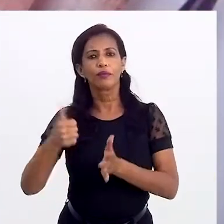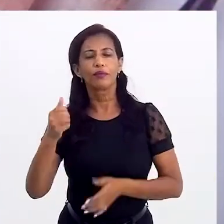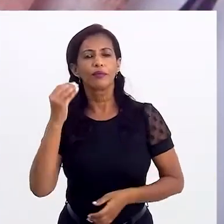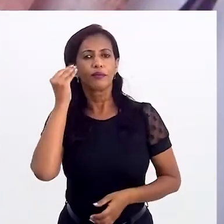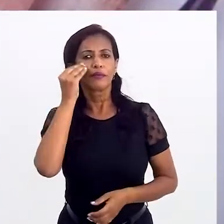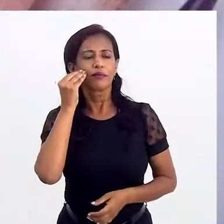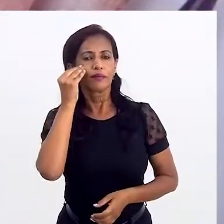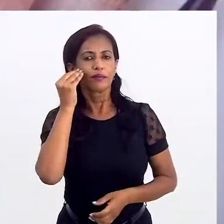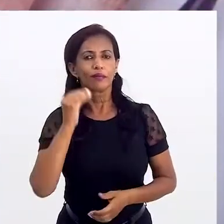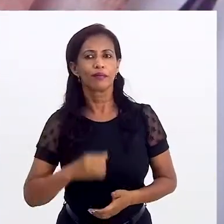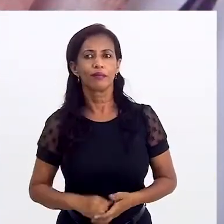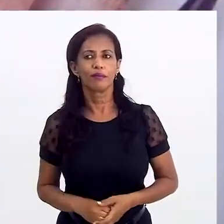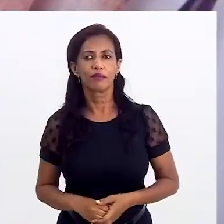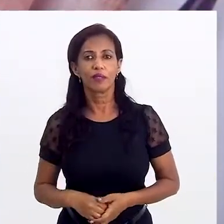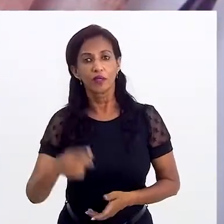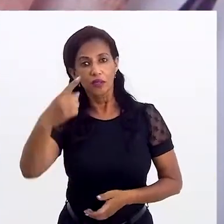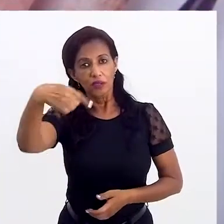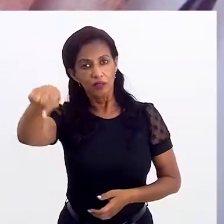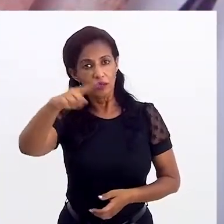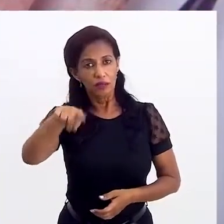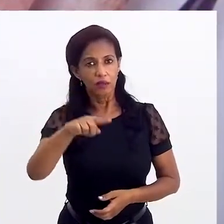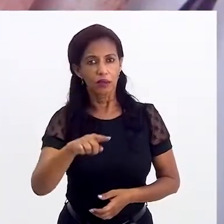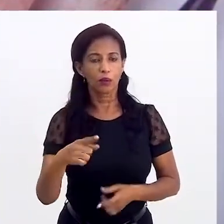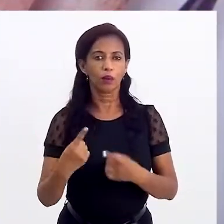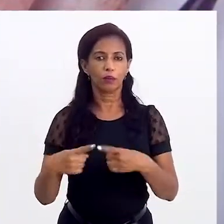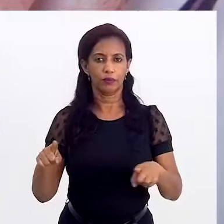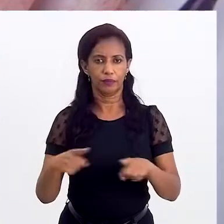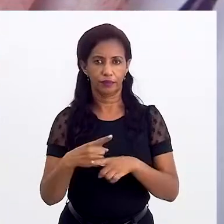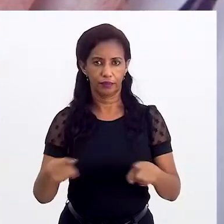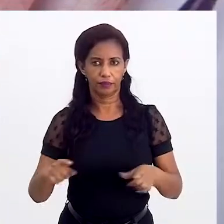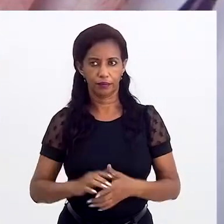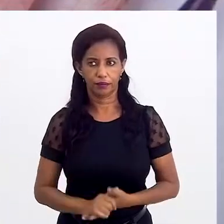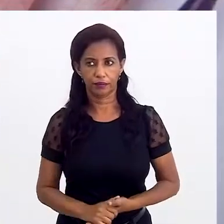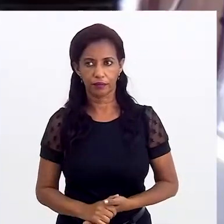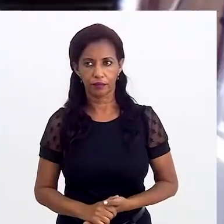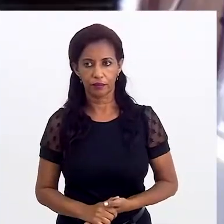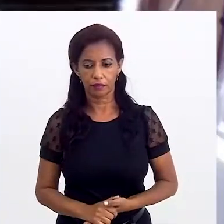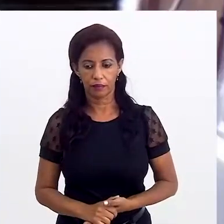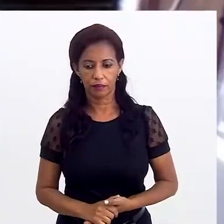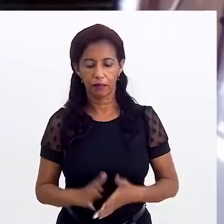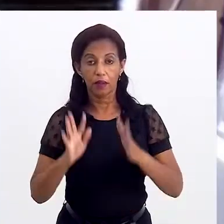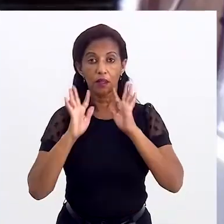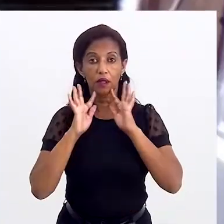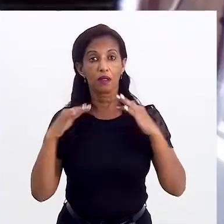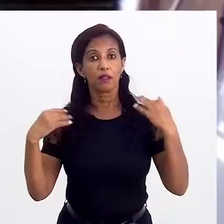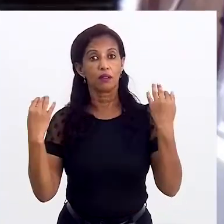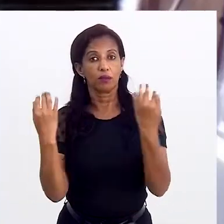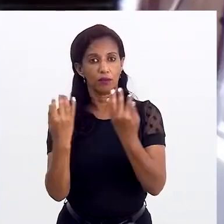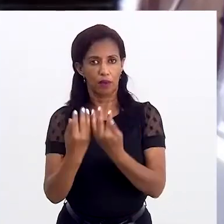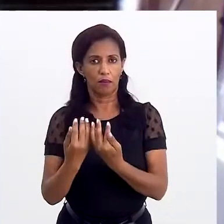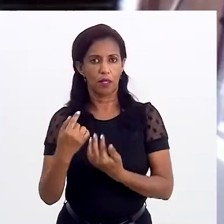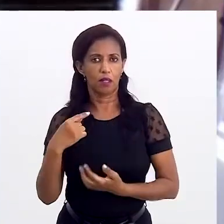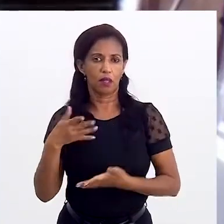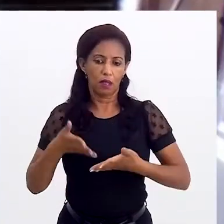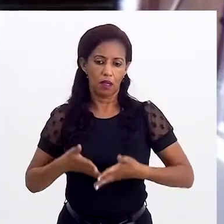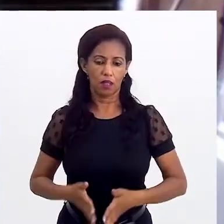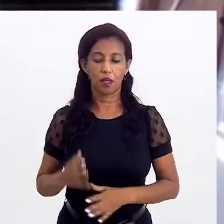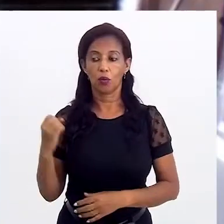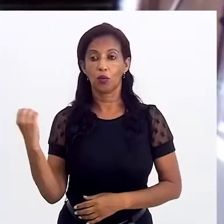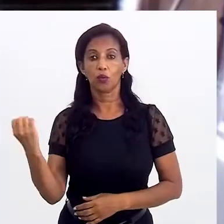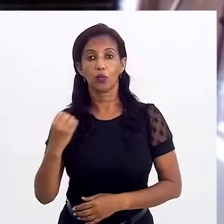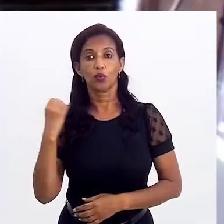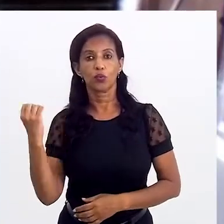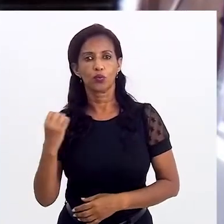primeira experiência de vocês com a música? A nossa família, nós somos do Sul, nascemos